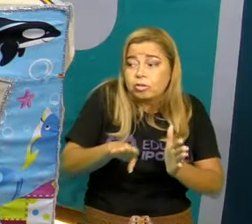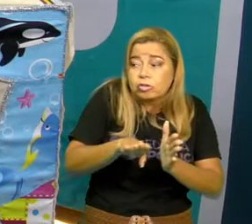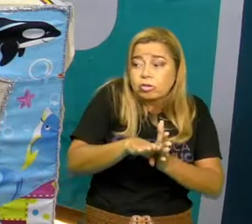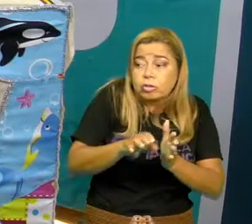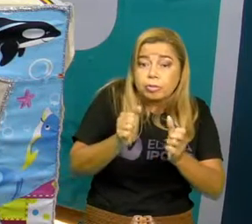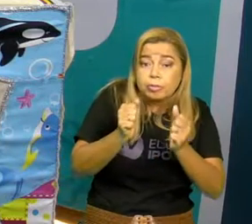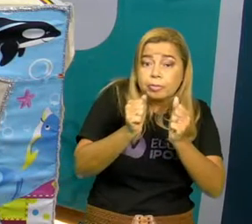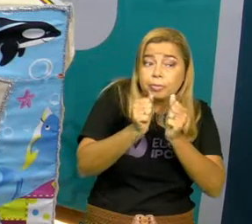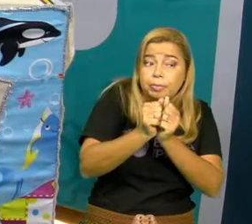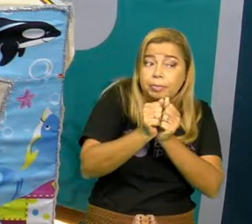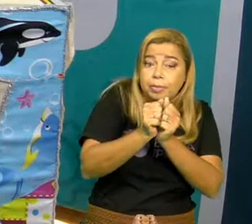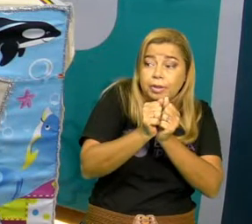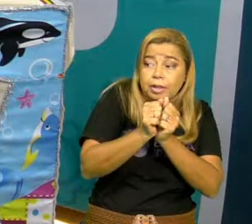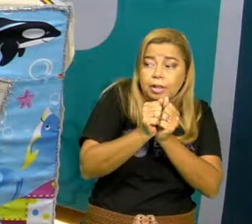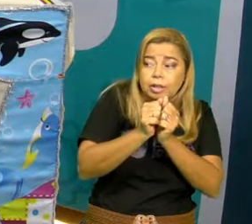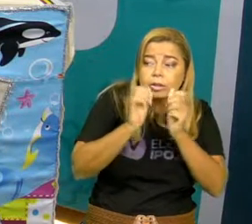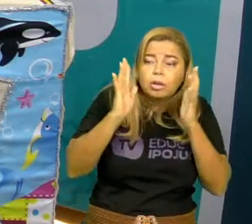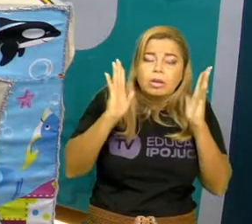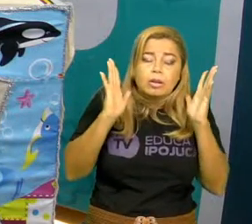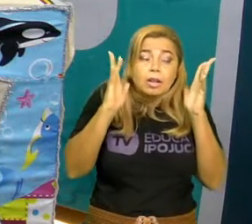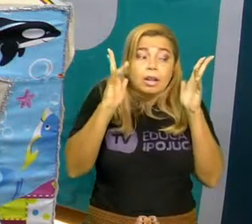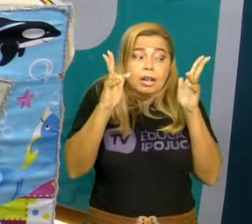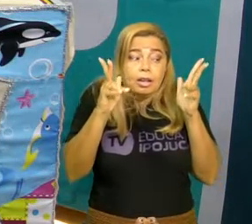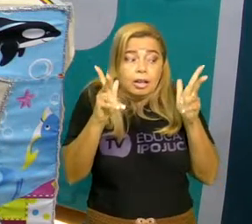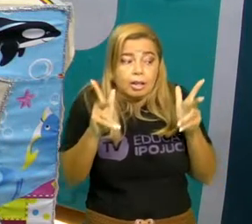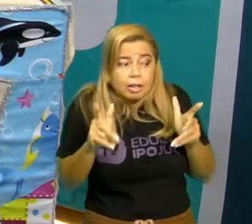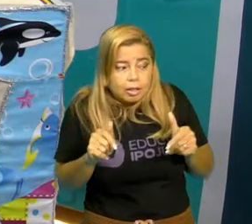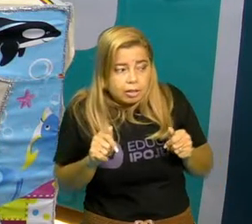lá, ó, bem pertinho do leão, olha só, criança.